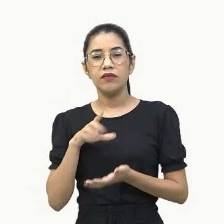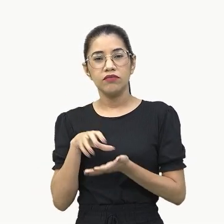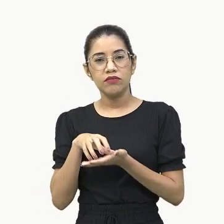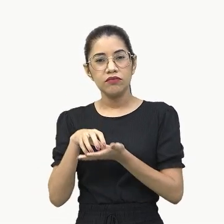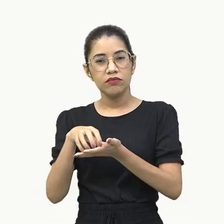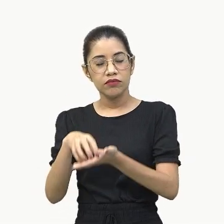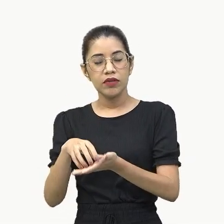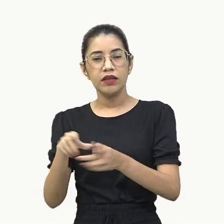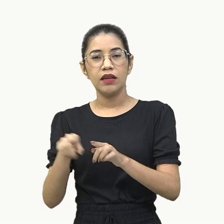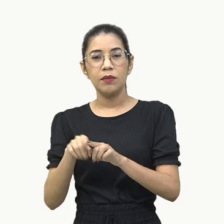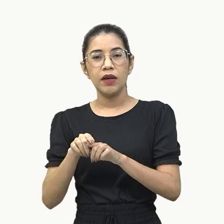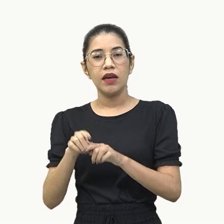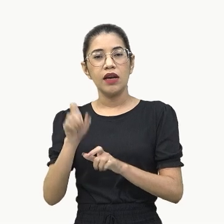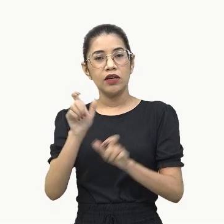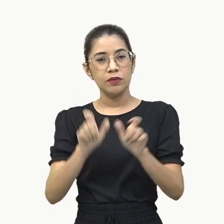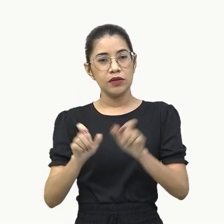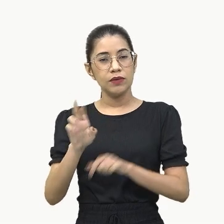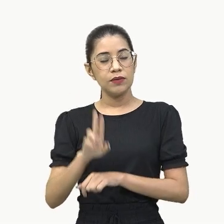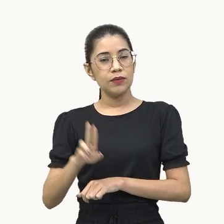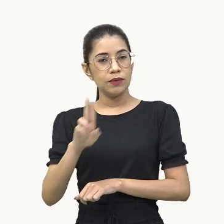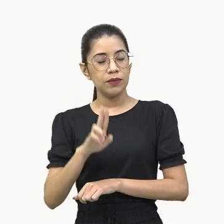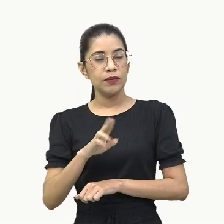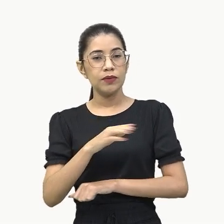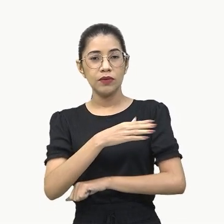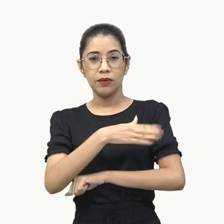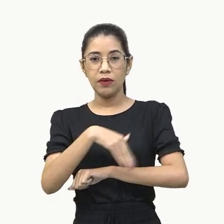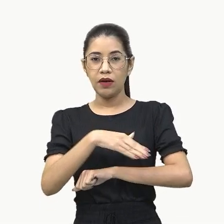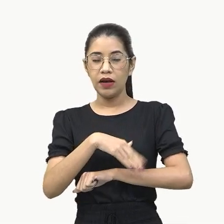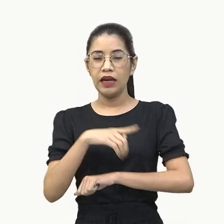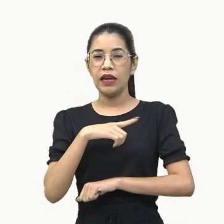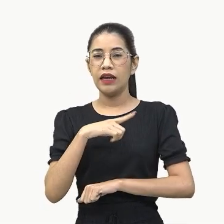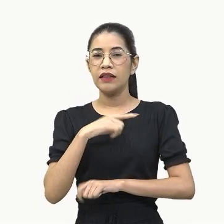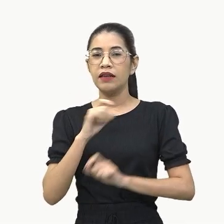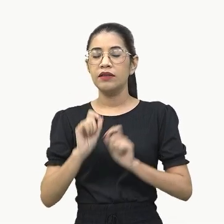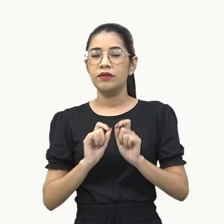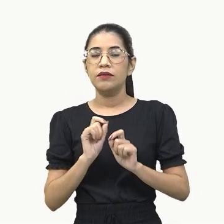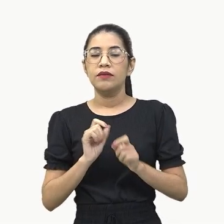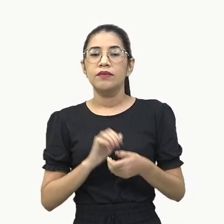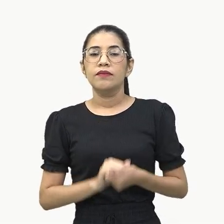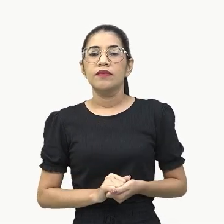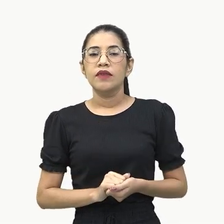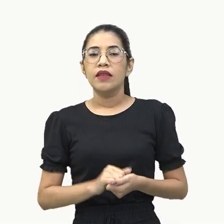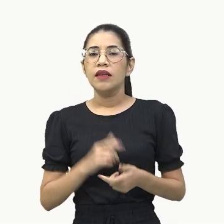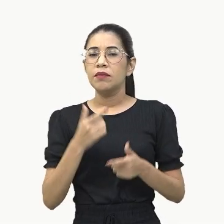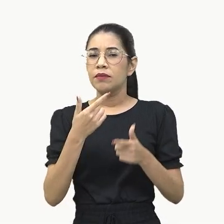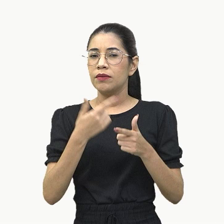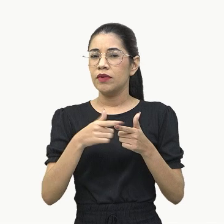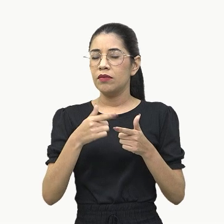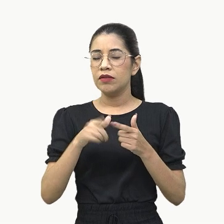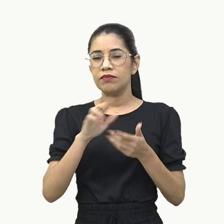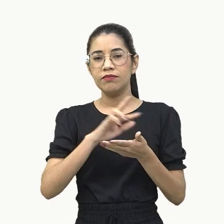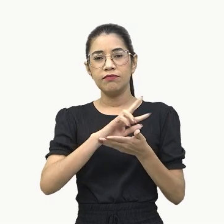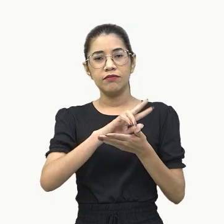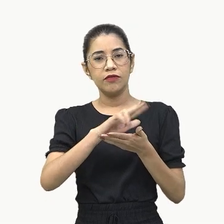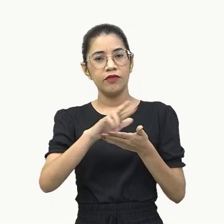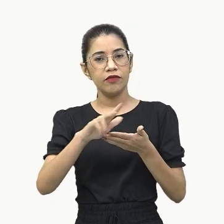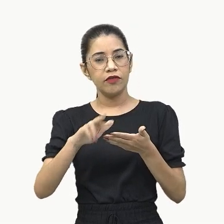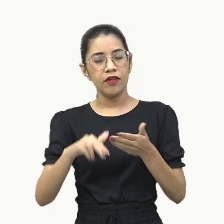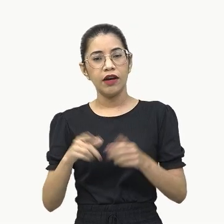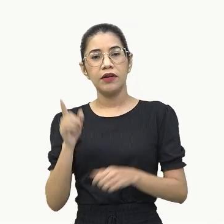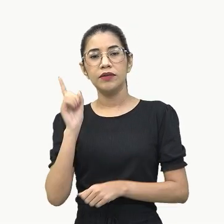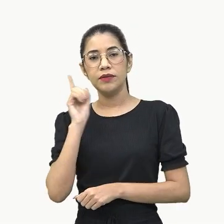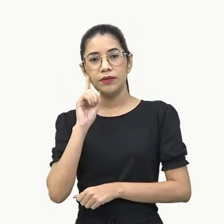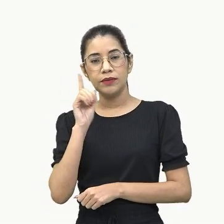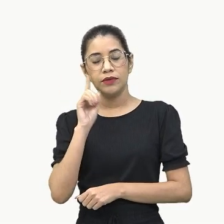usuários das rodovias eles vão enfrentar todos os dias vários problemas né como a gente pode